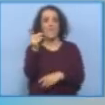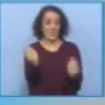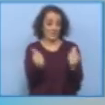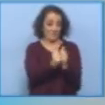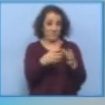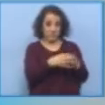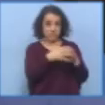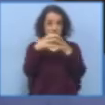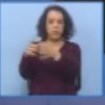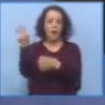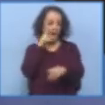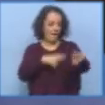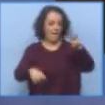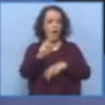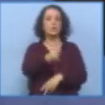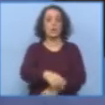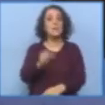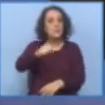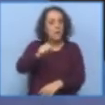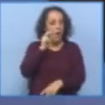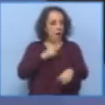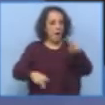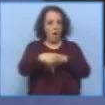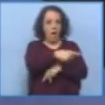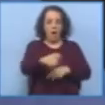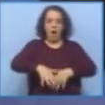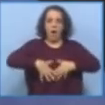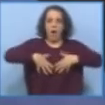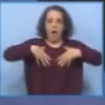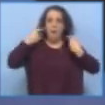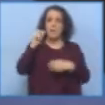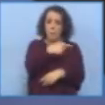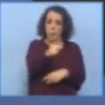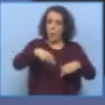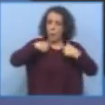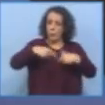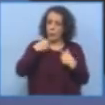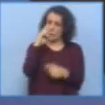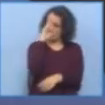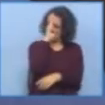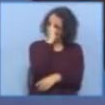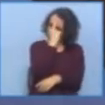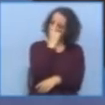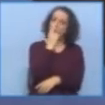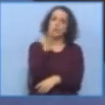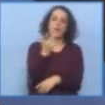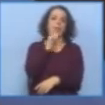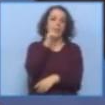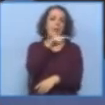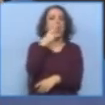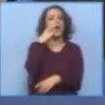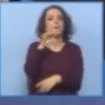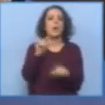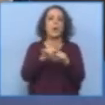há dúvida de que se sentia isso, até pelo esforço que todos eles faziam para, normalmente organizados em grupos